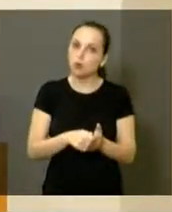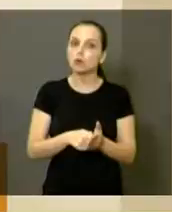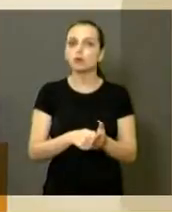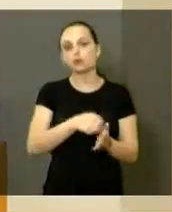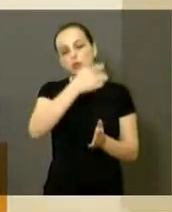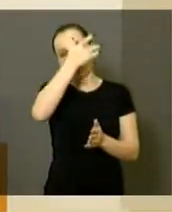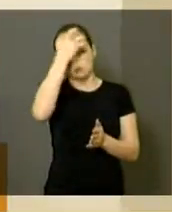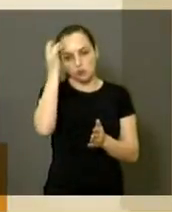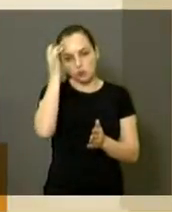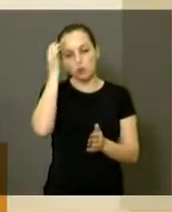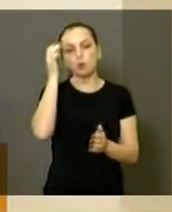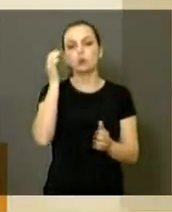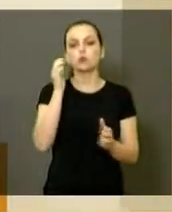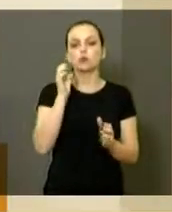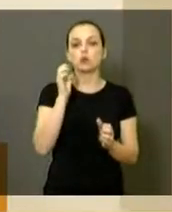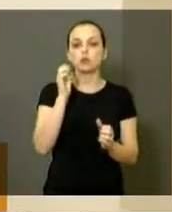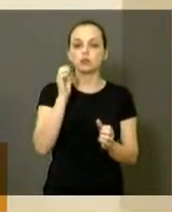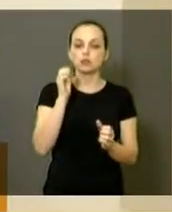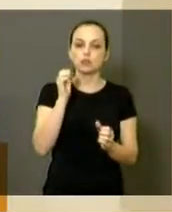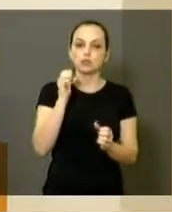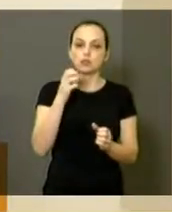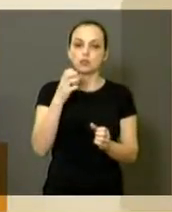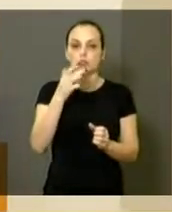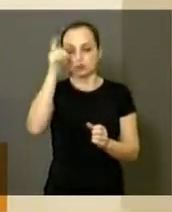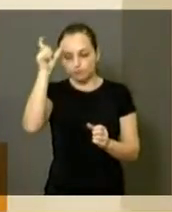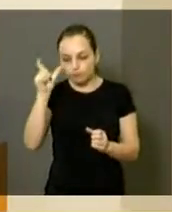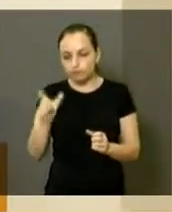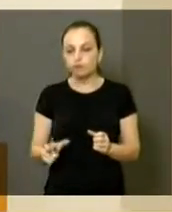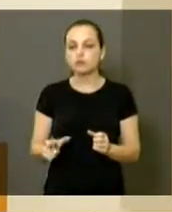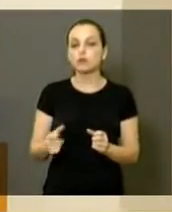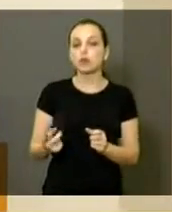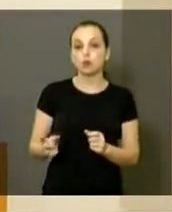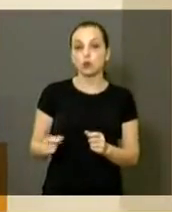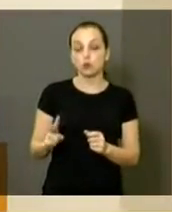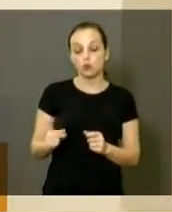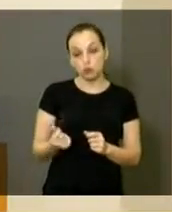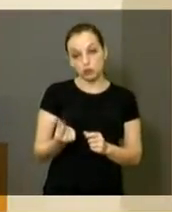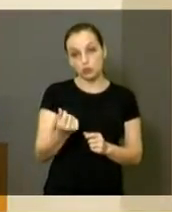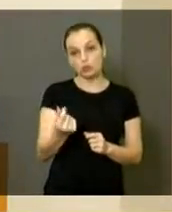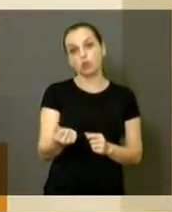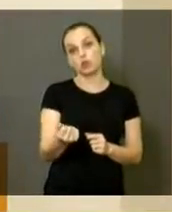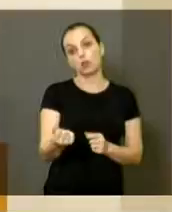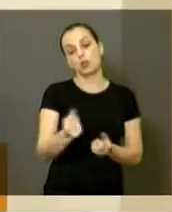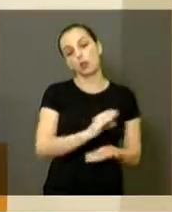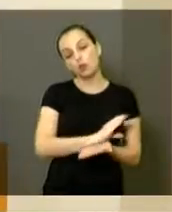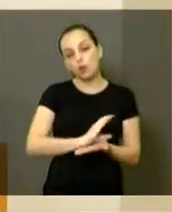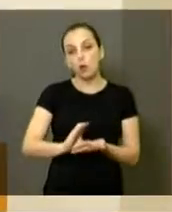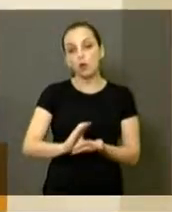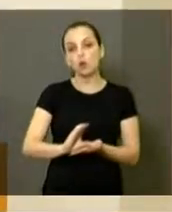vão estar na quadra. E a renda será revertida para o vôlei de Araraquara.